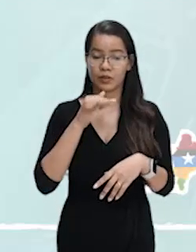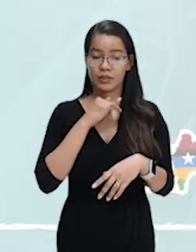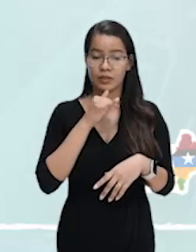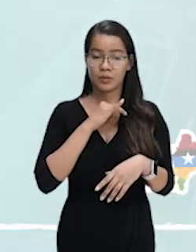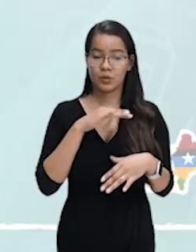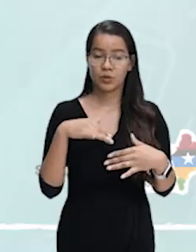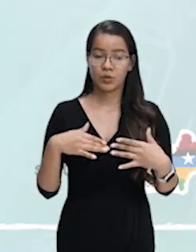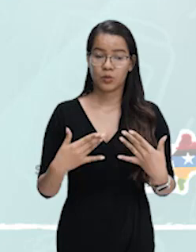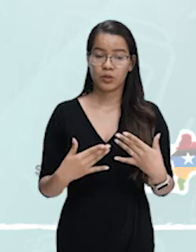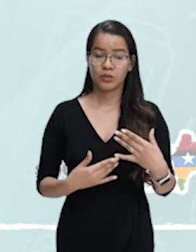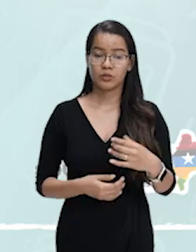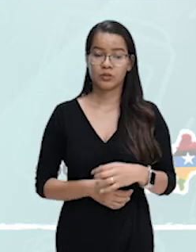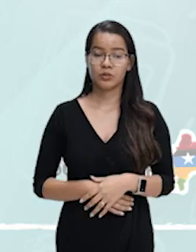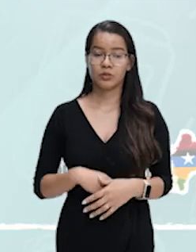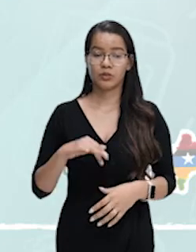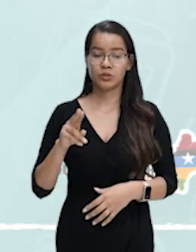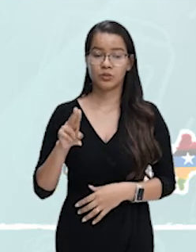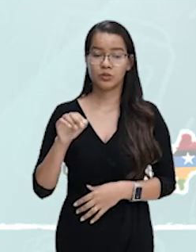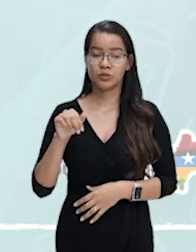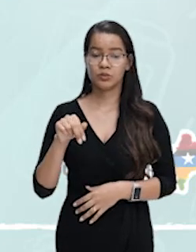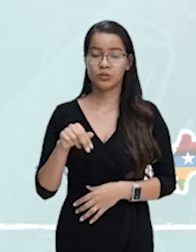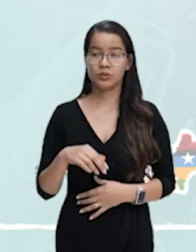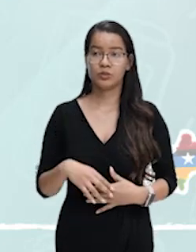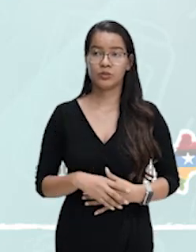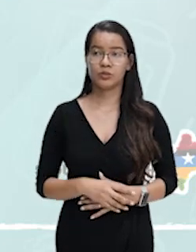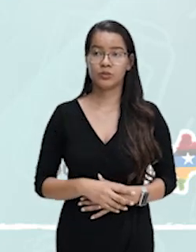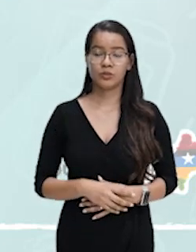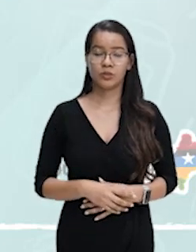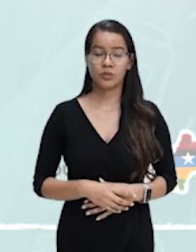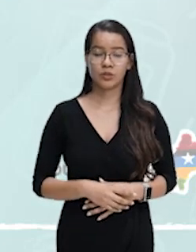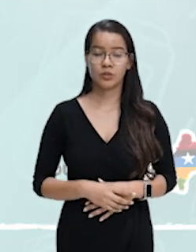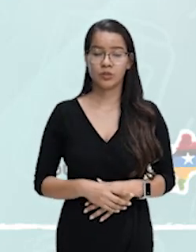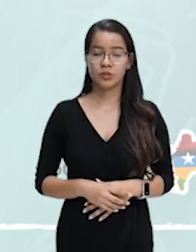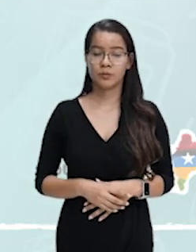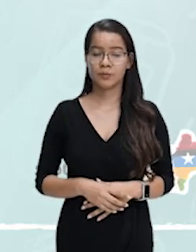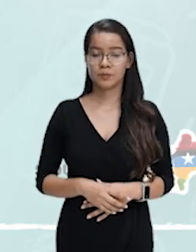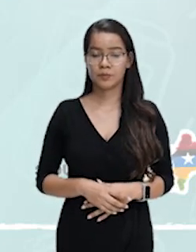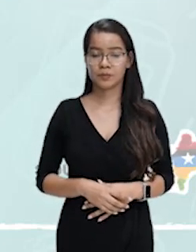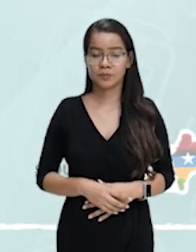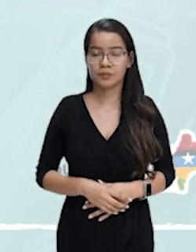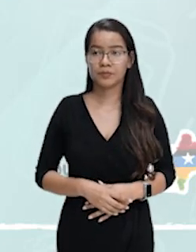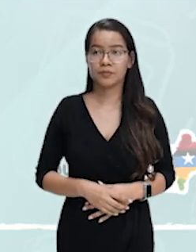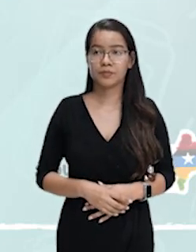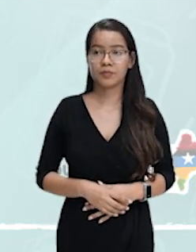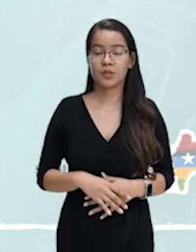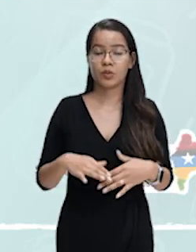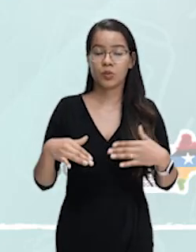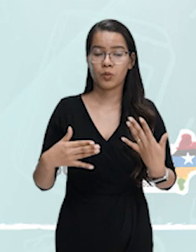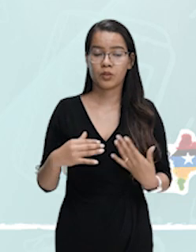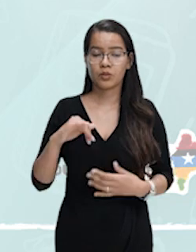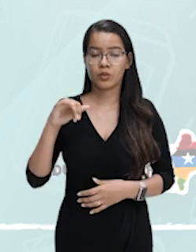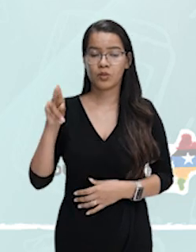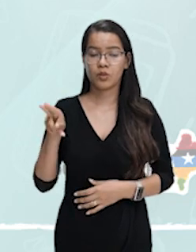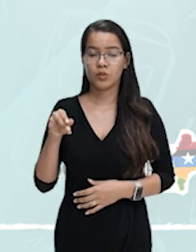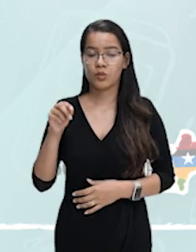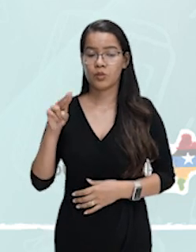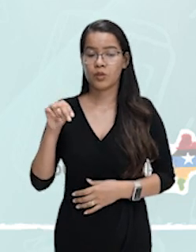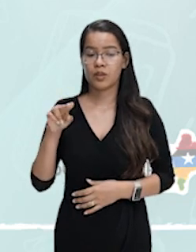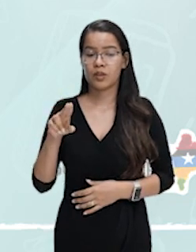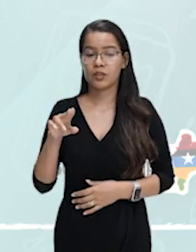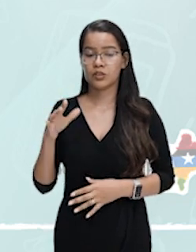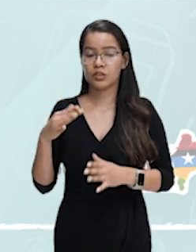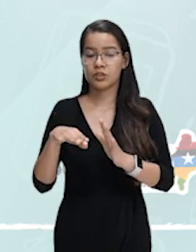Juan chegou a casa, Maria já havia salido. Quando Juan chegou